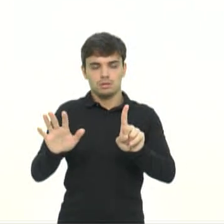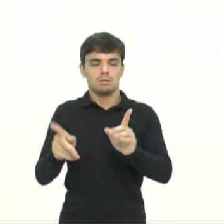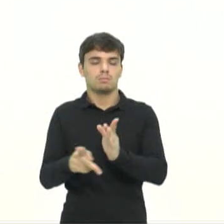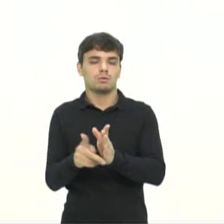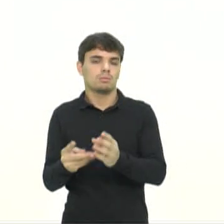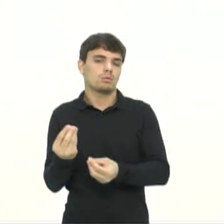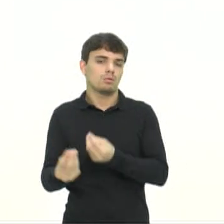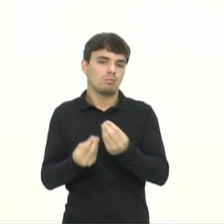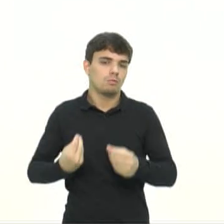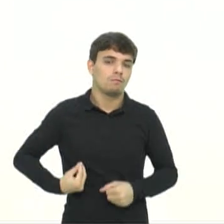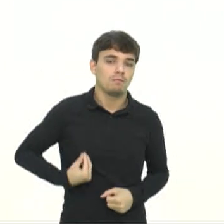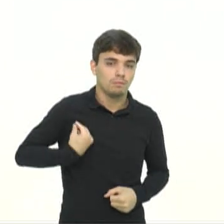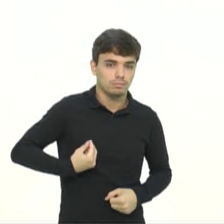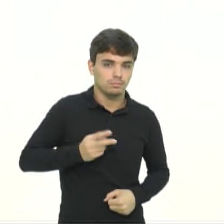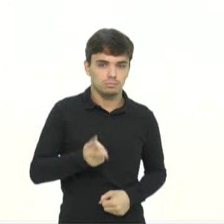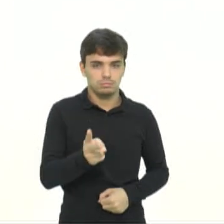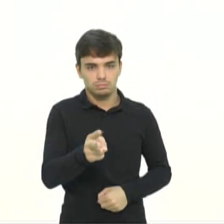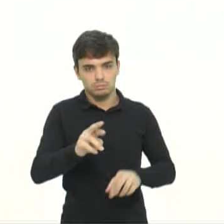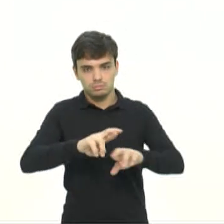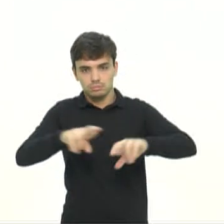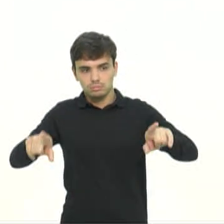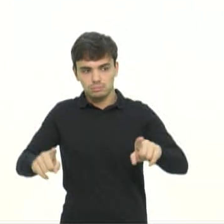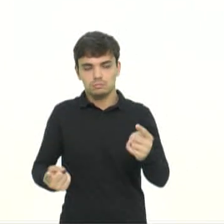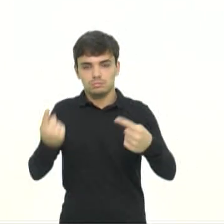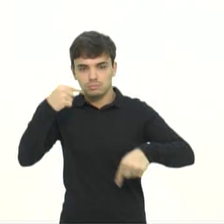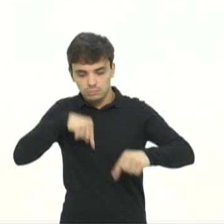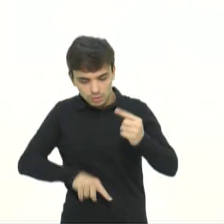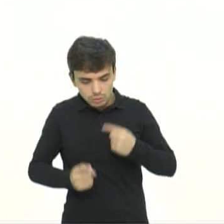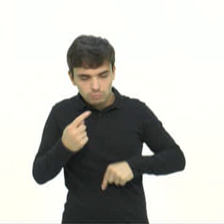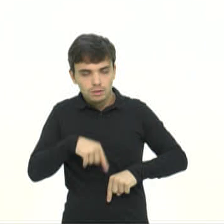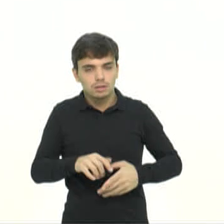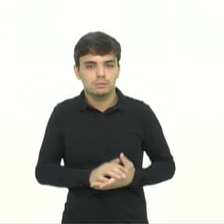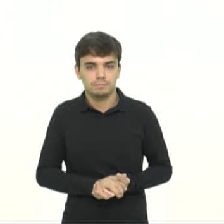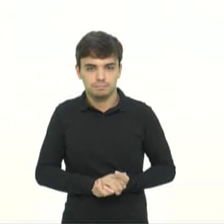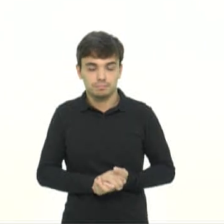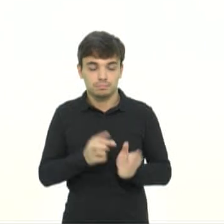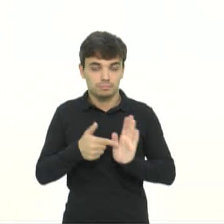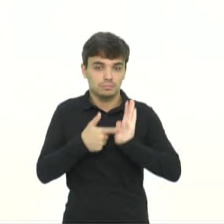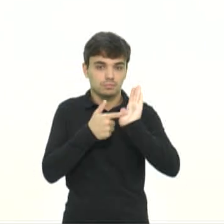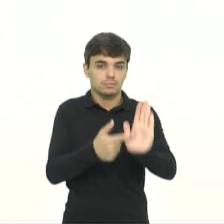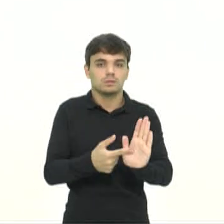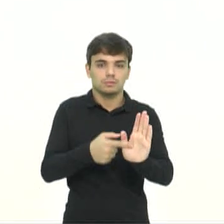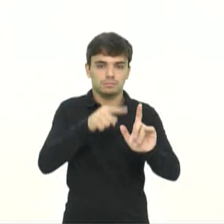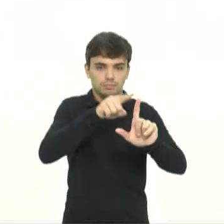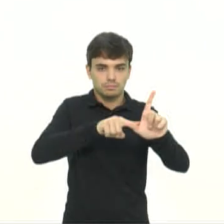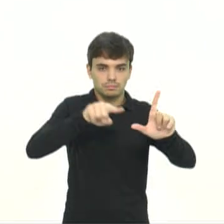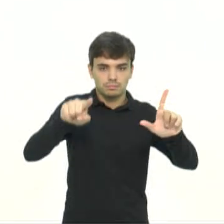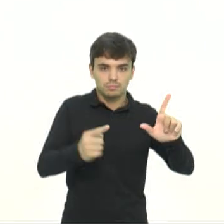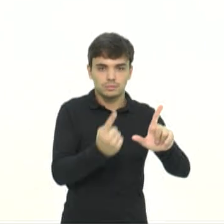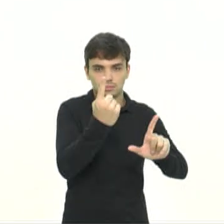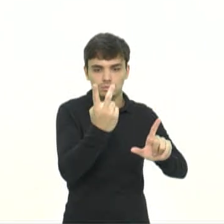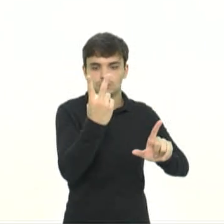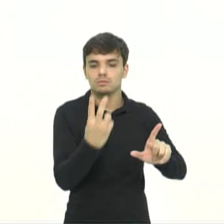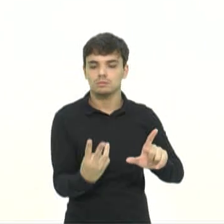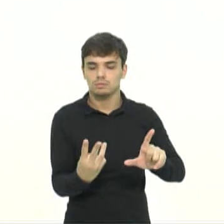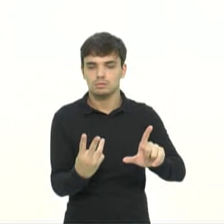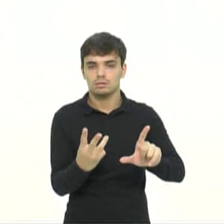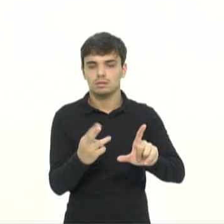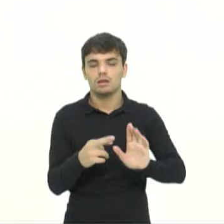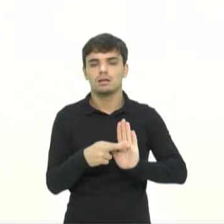sobrevivência para diferentes espécies de organismos. Os seguintes organismos apresentam a curva do tipo 1, 2 e 3,